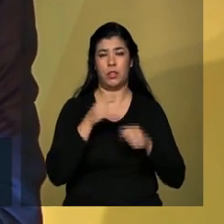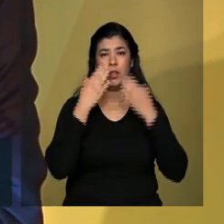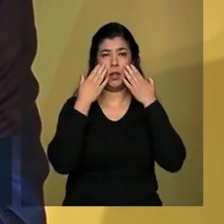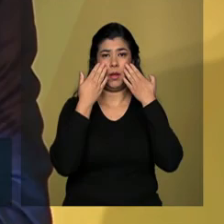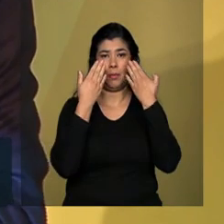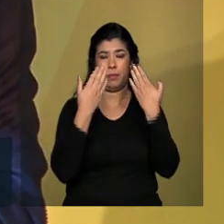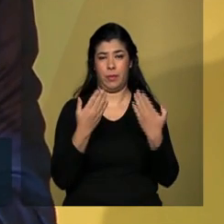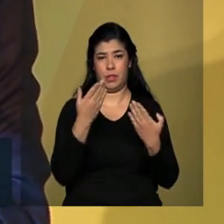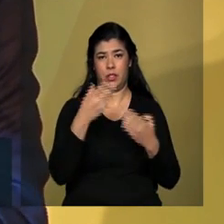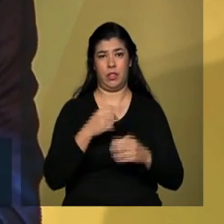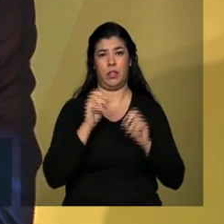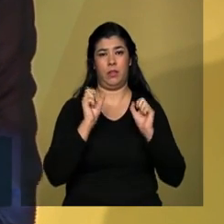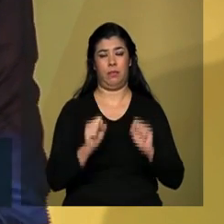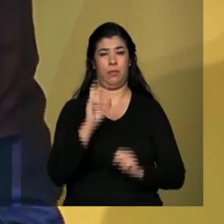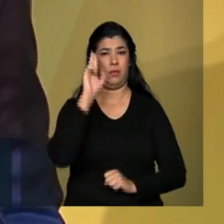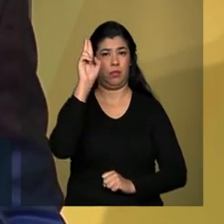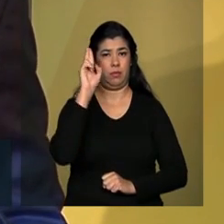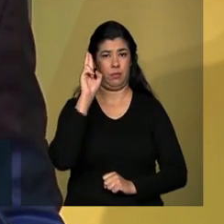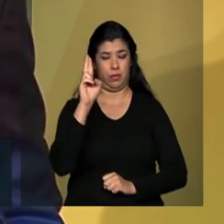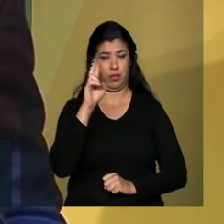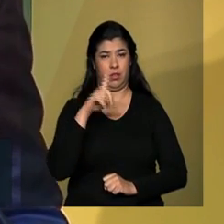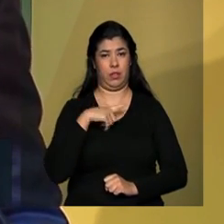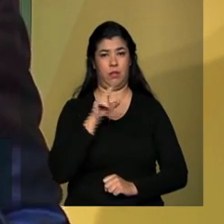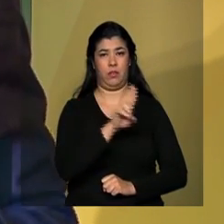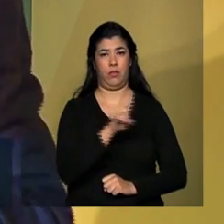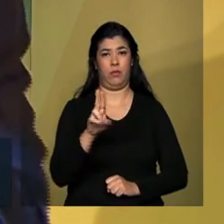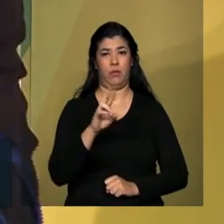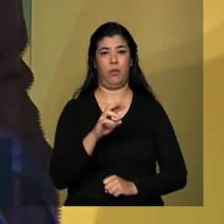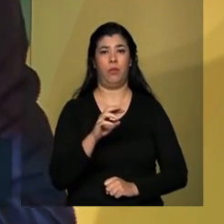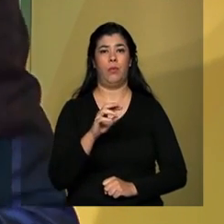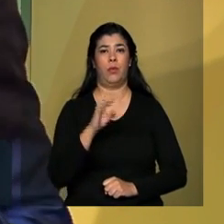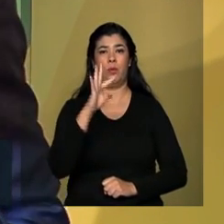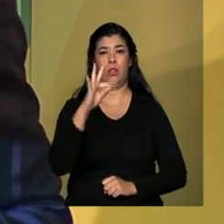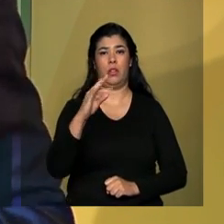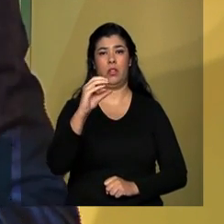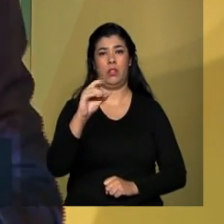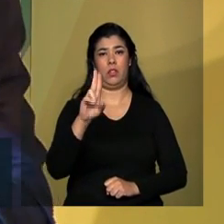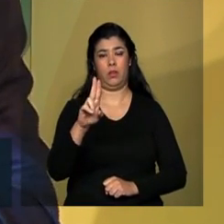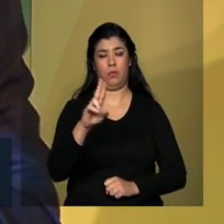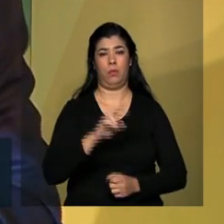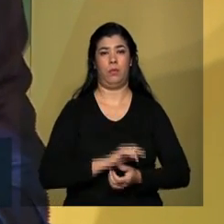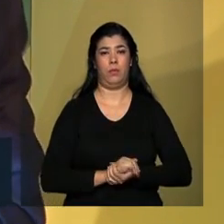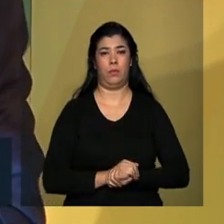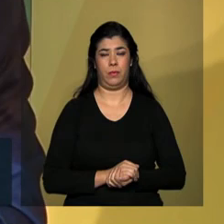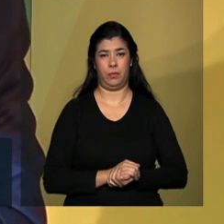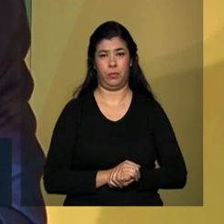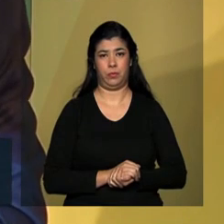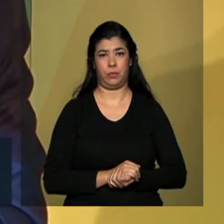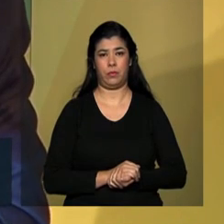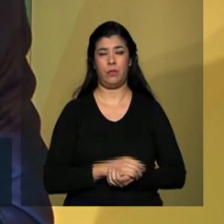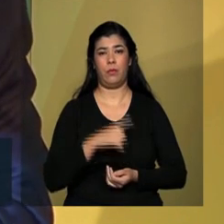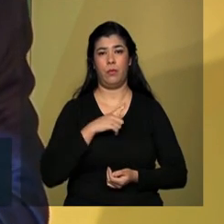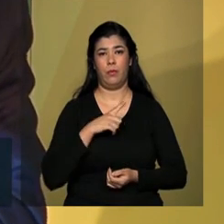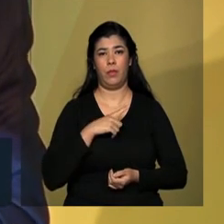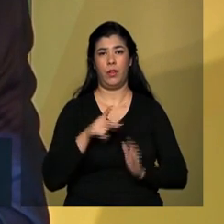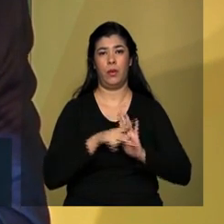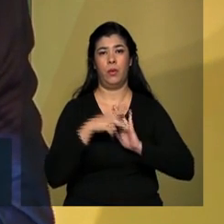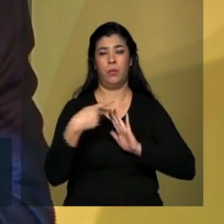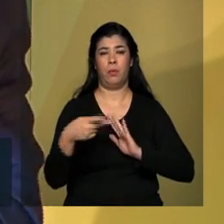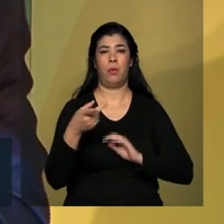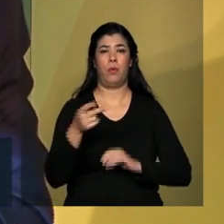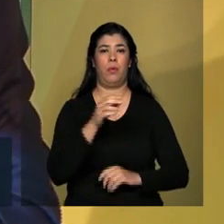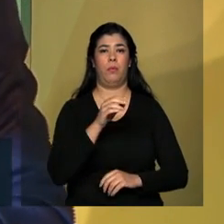para a nossa autoridade administrativa, o que chamamos de TCU. O Tribunal de Contas da União